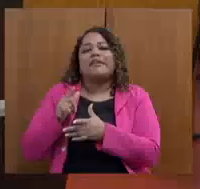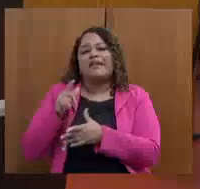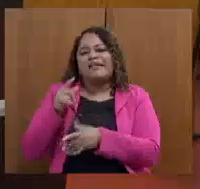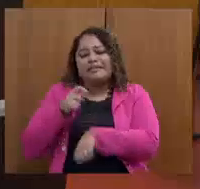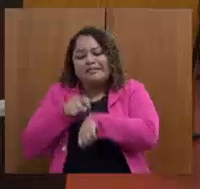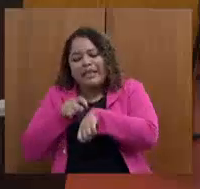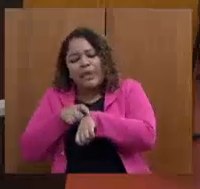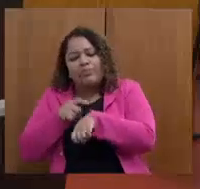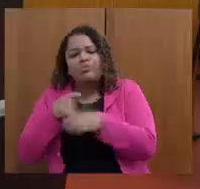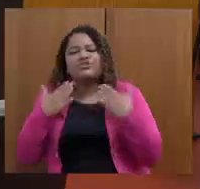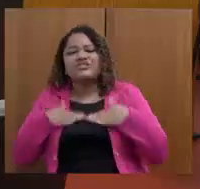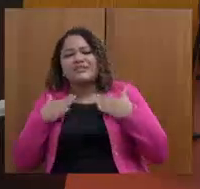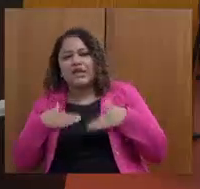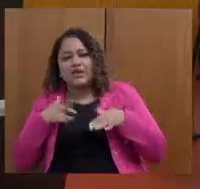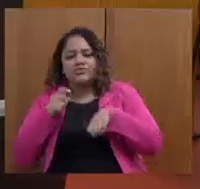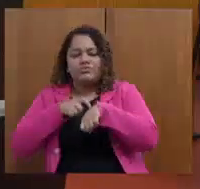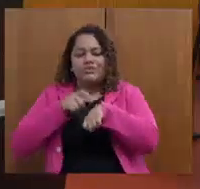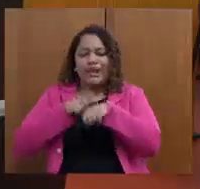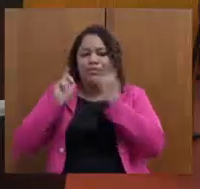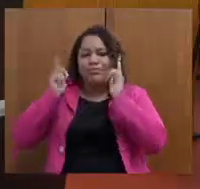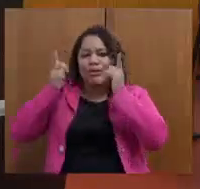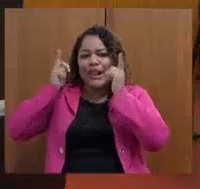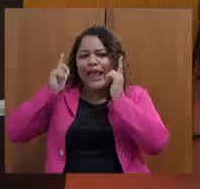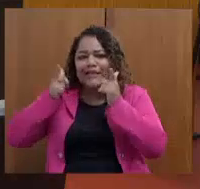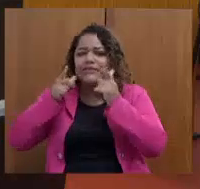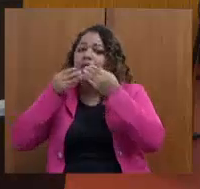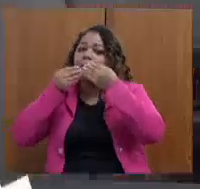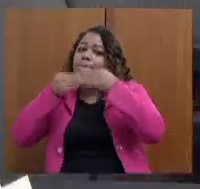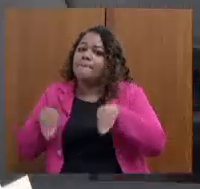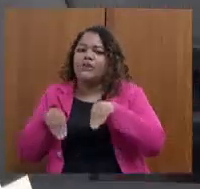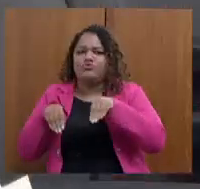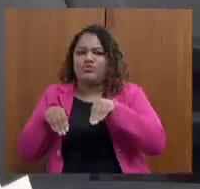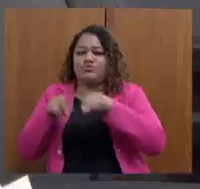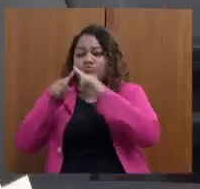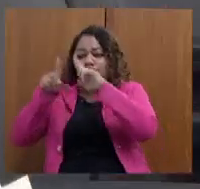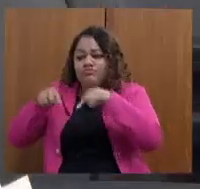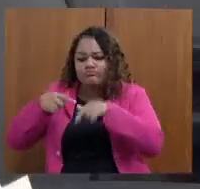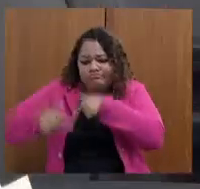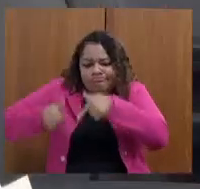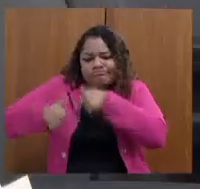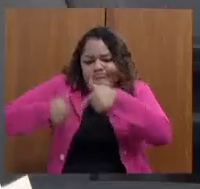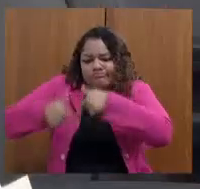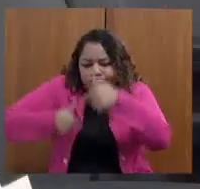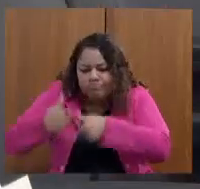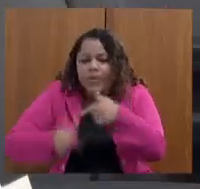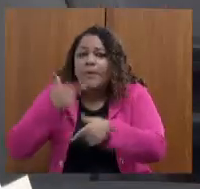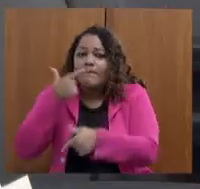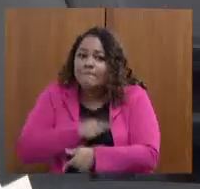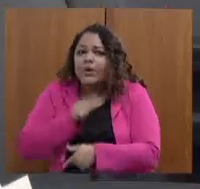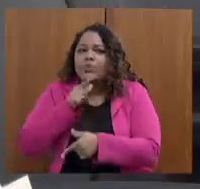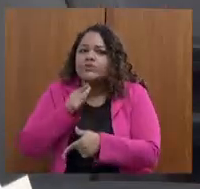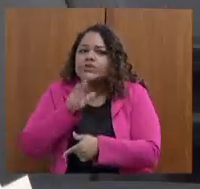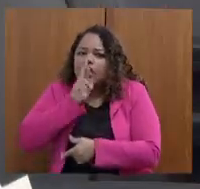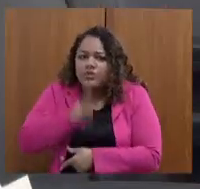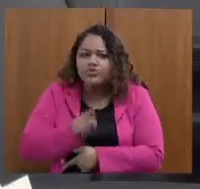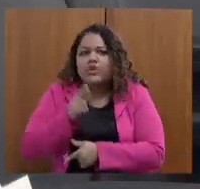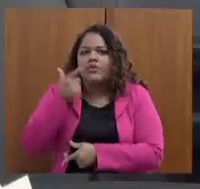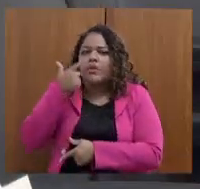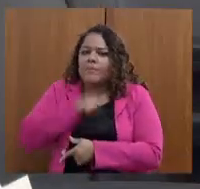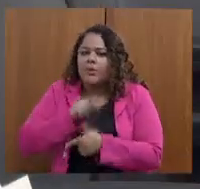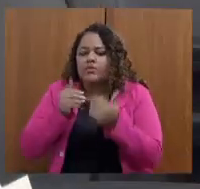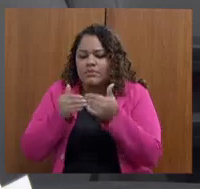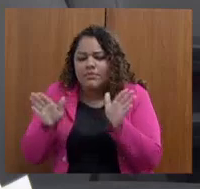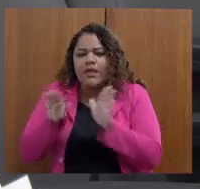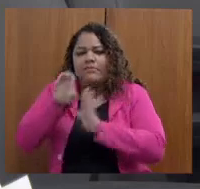de descanso e do tempo de lazer desse servidores que estão se dedicando para garantir essa execução e a liberação desse recursos e as aberturas